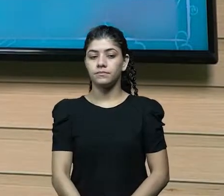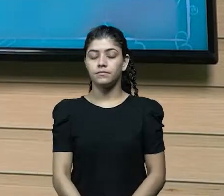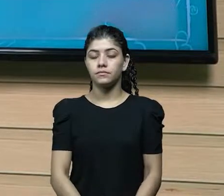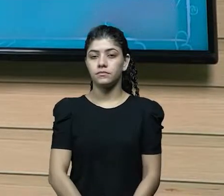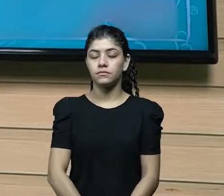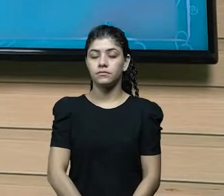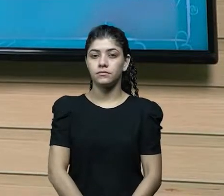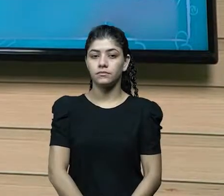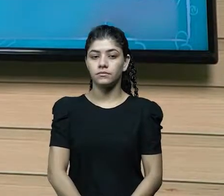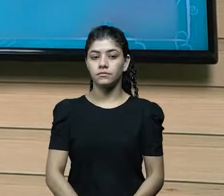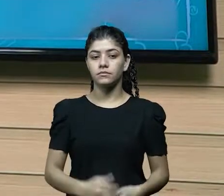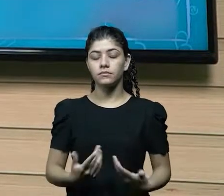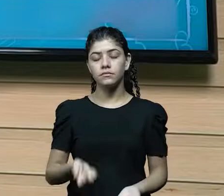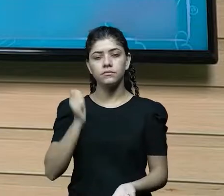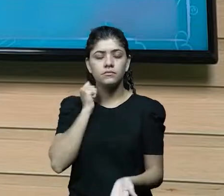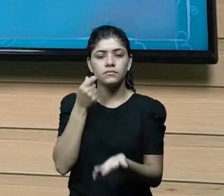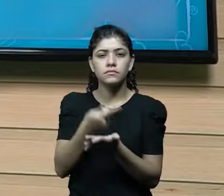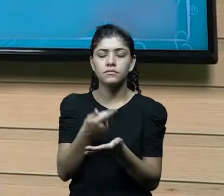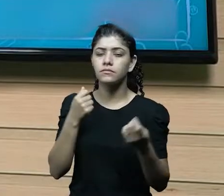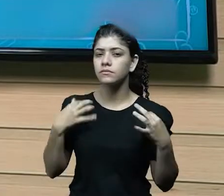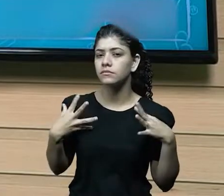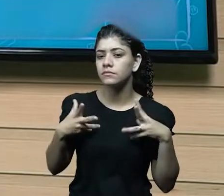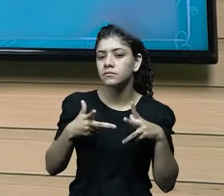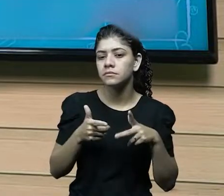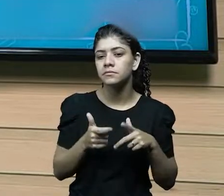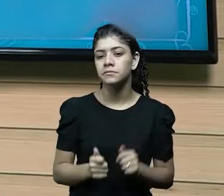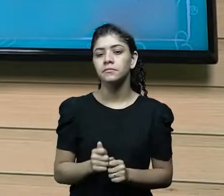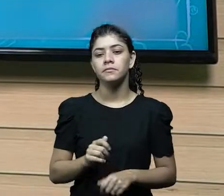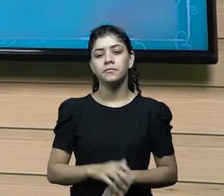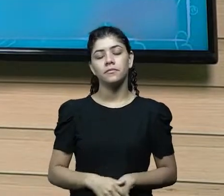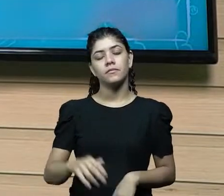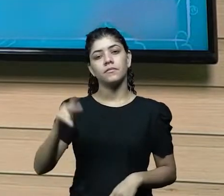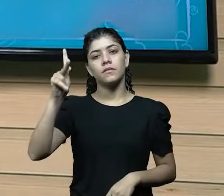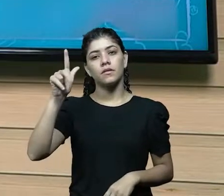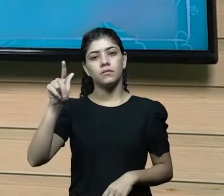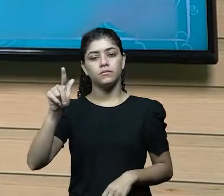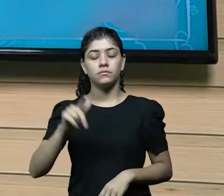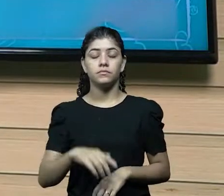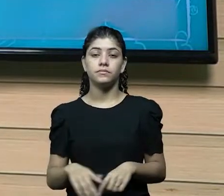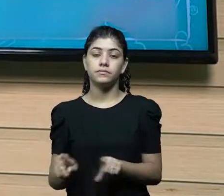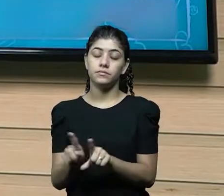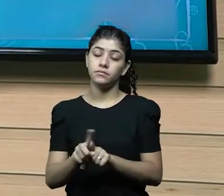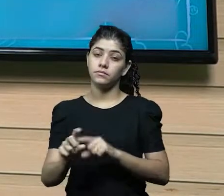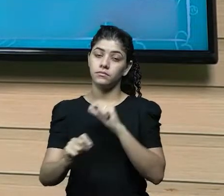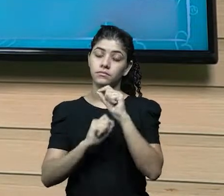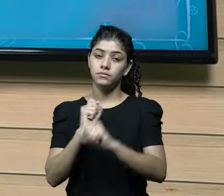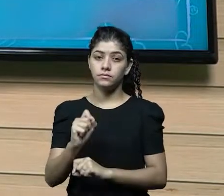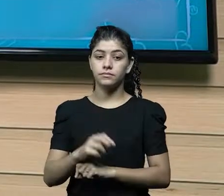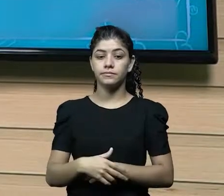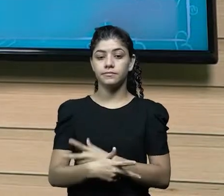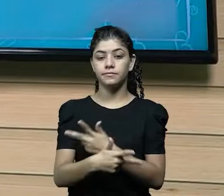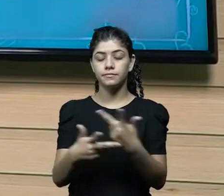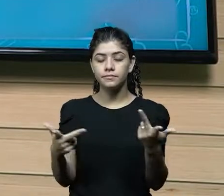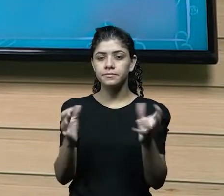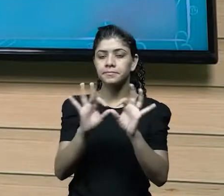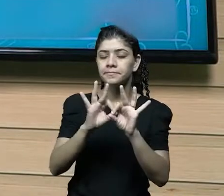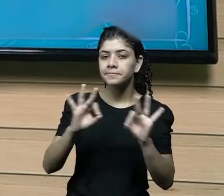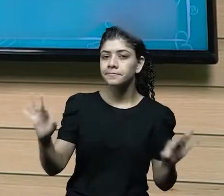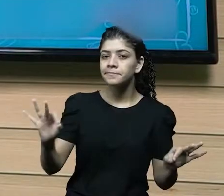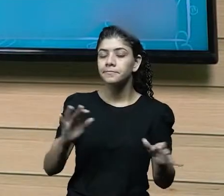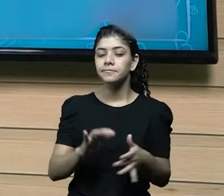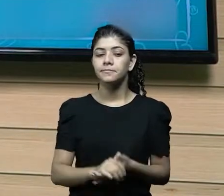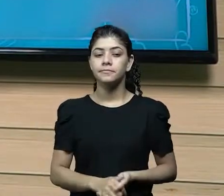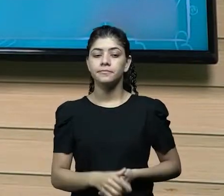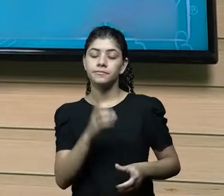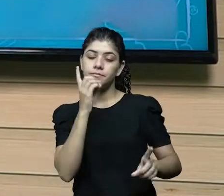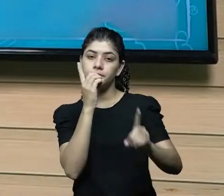tudo que nós vimos aqui, o que você compra em quilogramas ou em litros, também são formas de medidas que